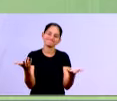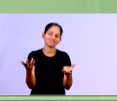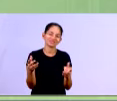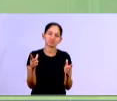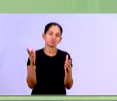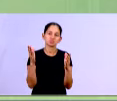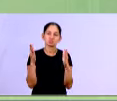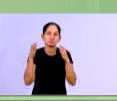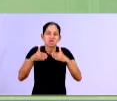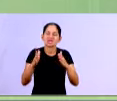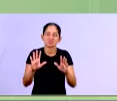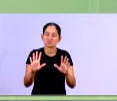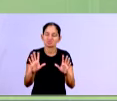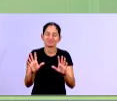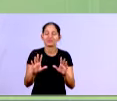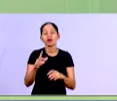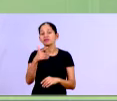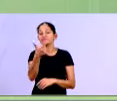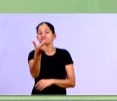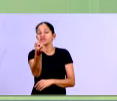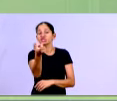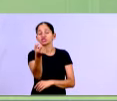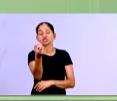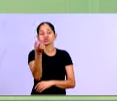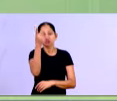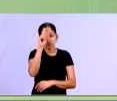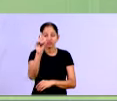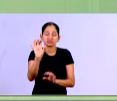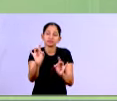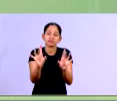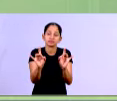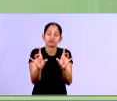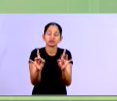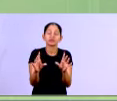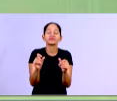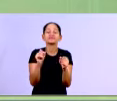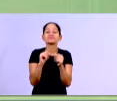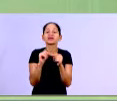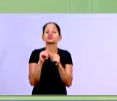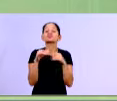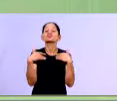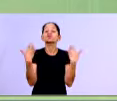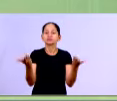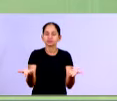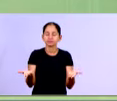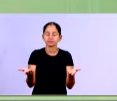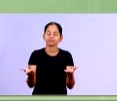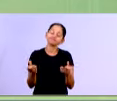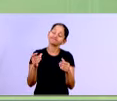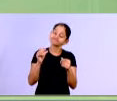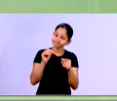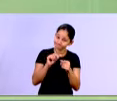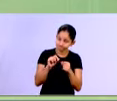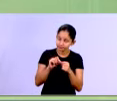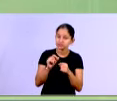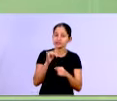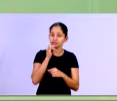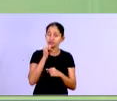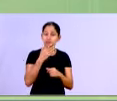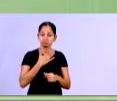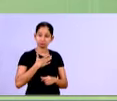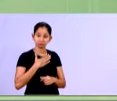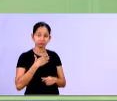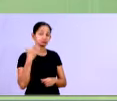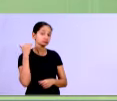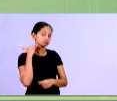exato, é 20 dias. O que você faz? É razoável neste caso, tanto para quem empresta, para